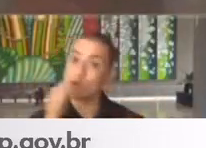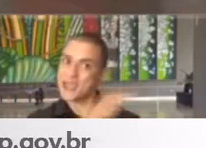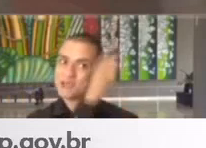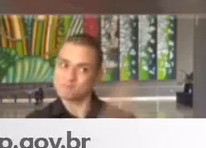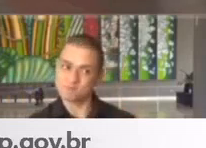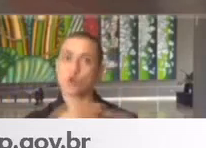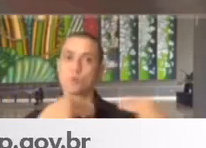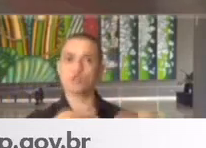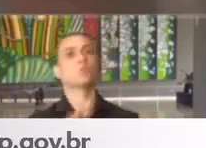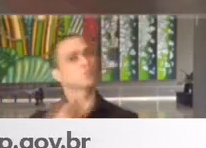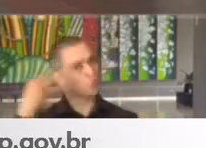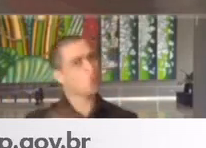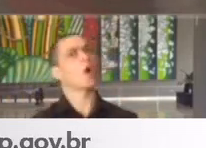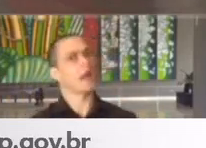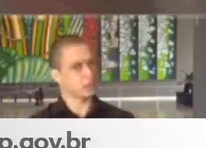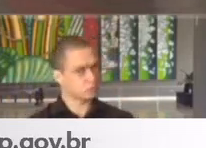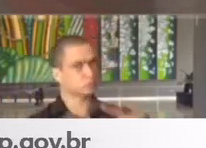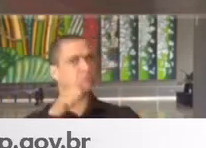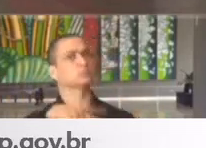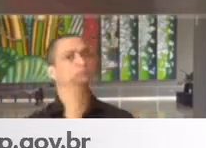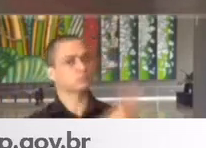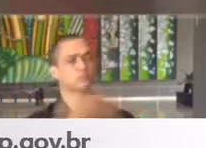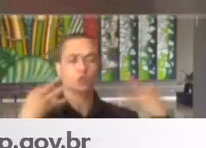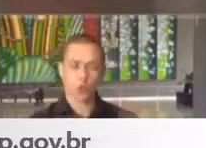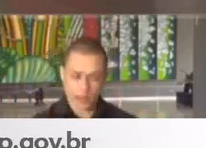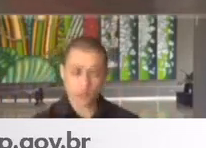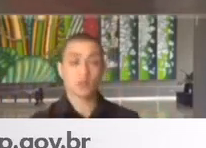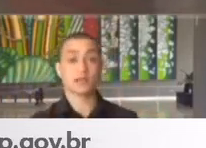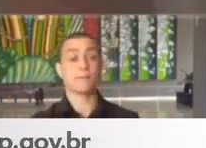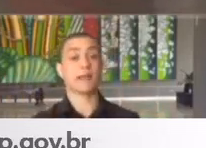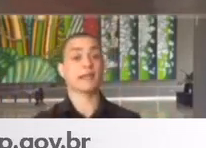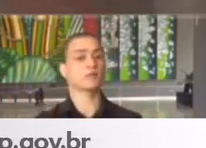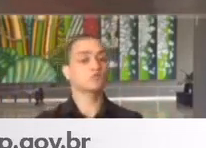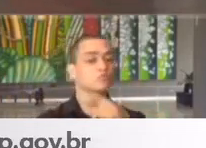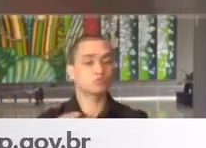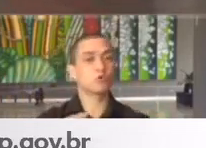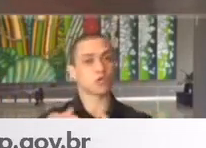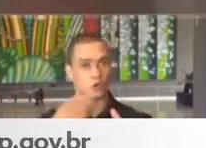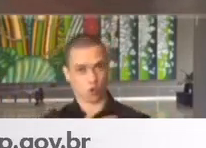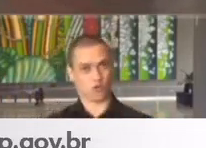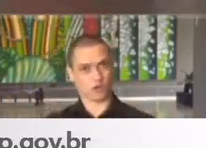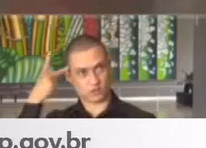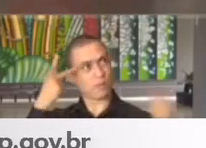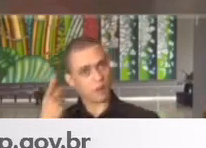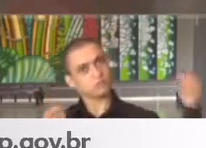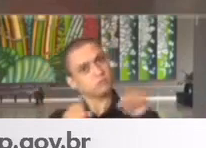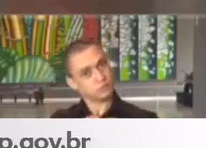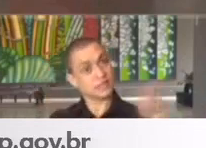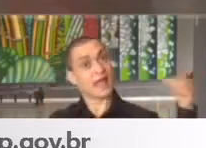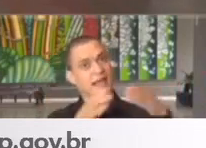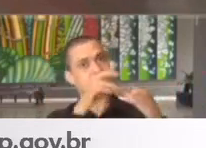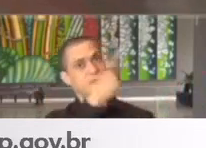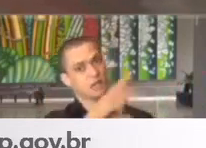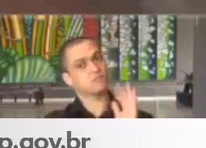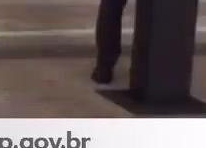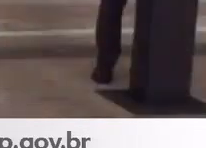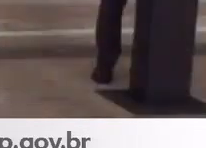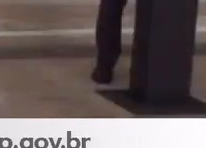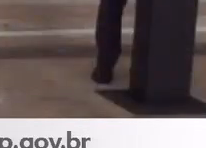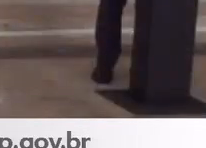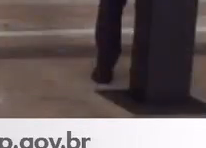extremamente correto na conduta deste processo e muito correto também na conduta com o governo do Estado de São Paulo, ele e a sua equipe. Secretário